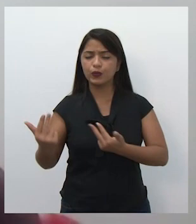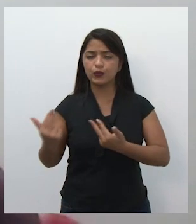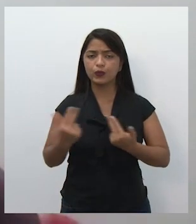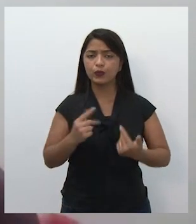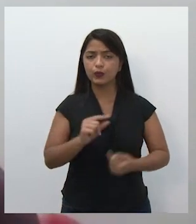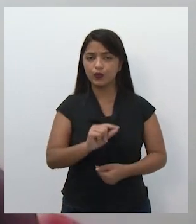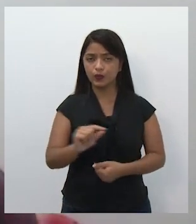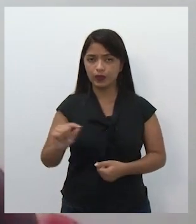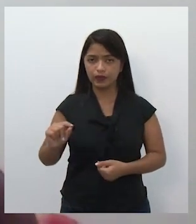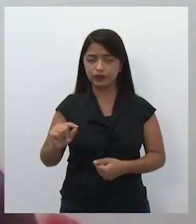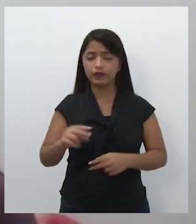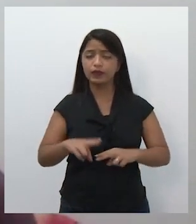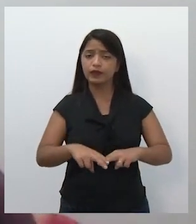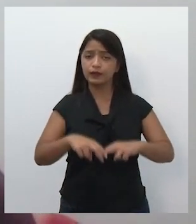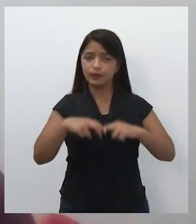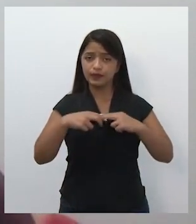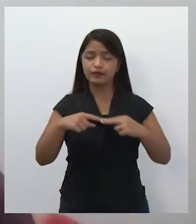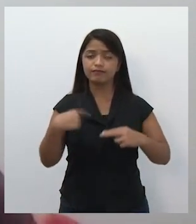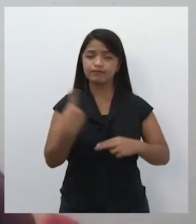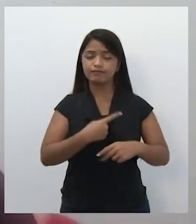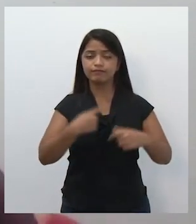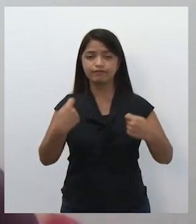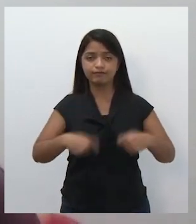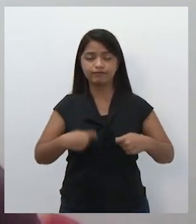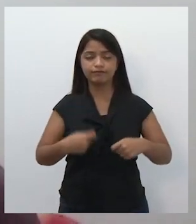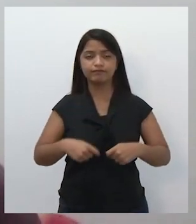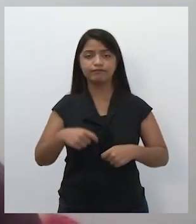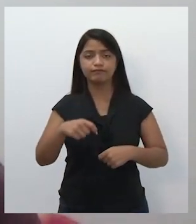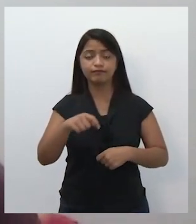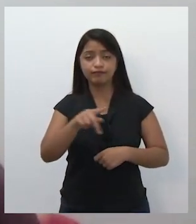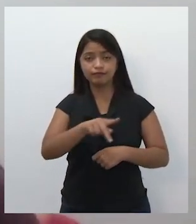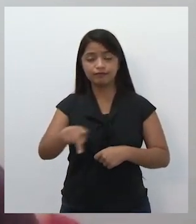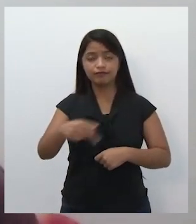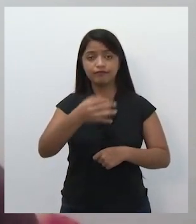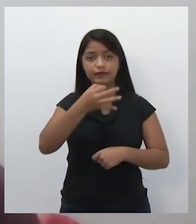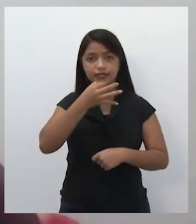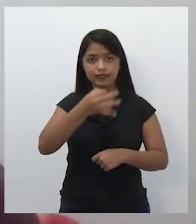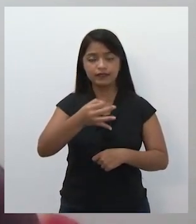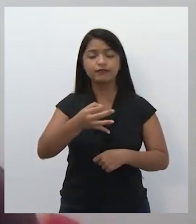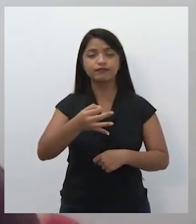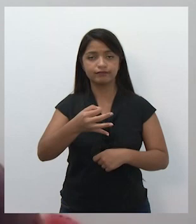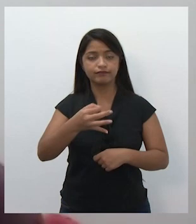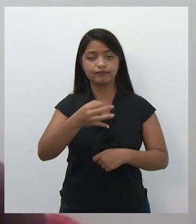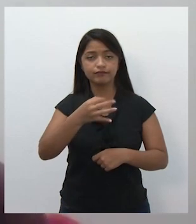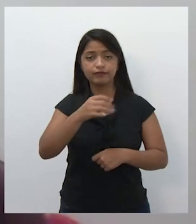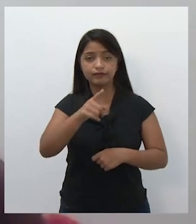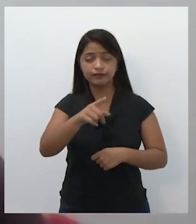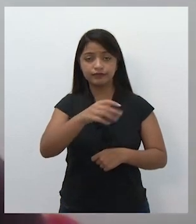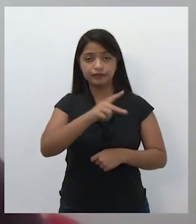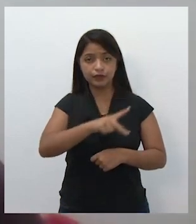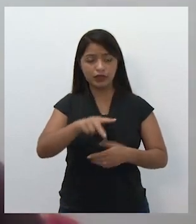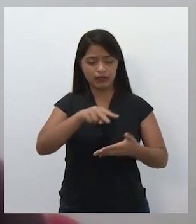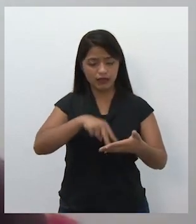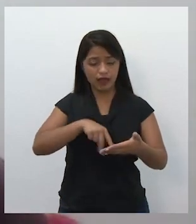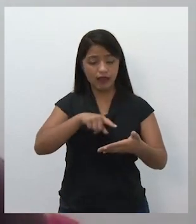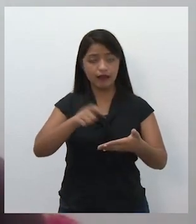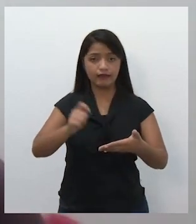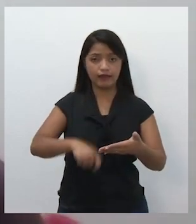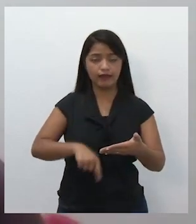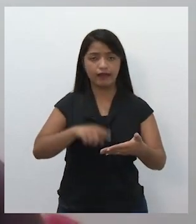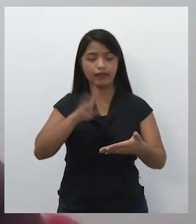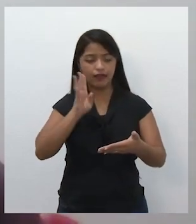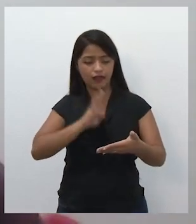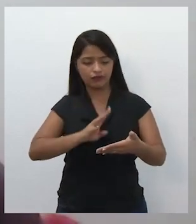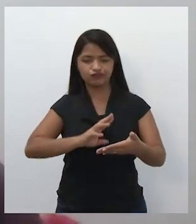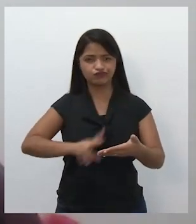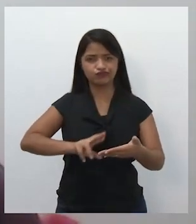reiterar, é algo novo, por isso a gente precisa muito desse olhar do professor. O professor precisa pegar esse material e dizer, olha, isso é possível, isso não é, isso está legal, isso não está, e depois a gente